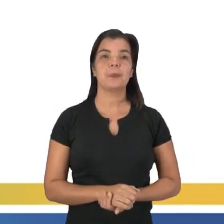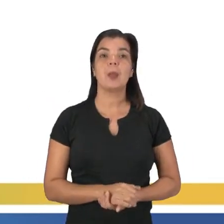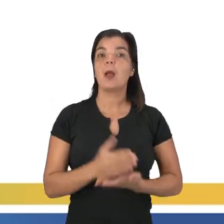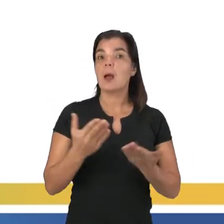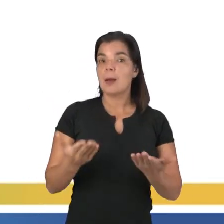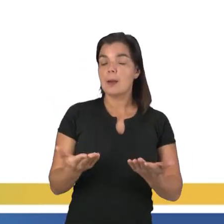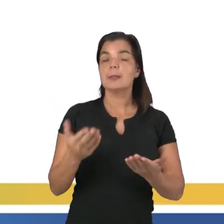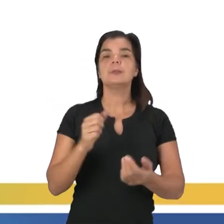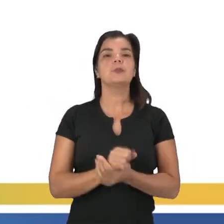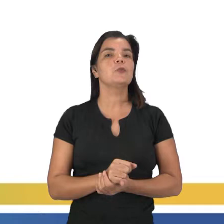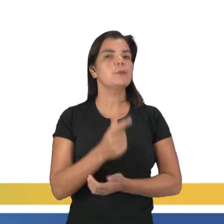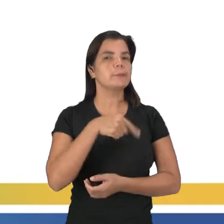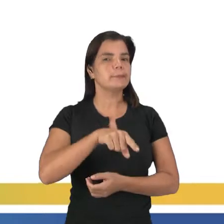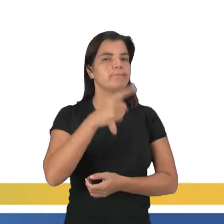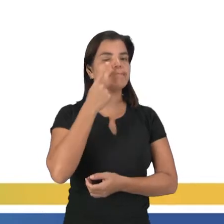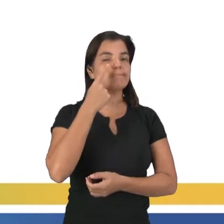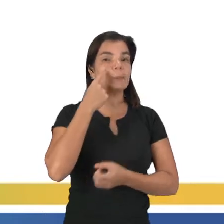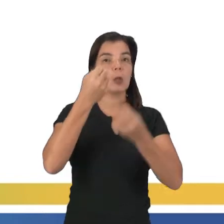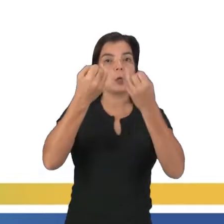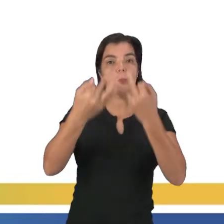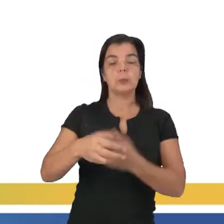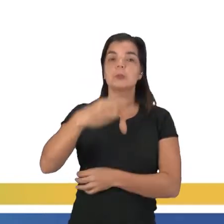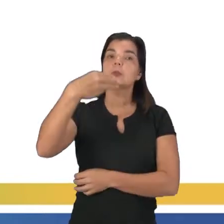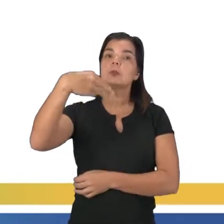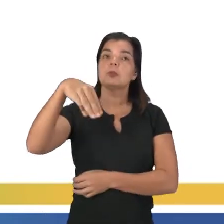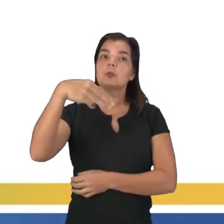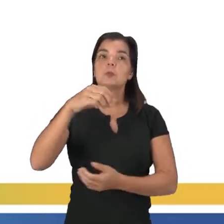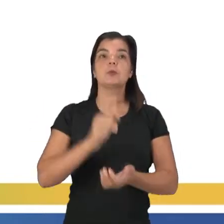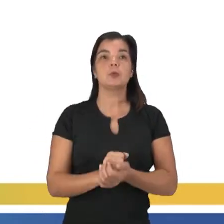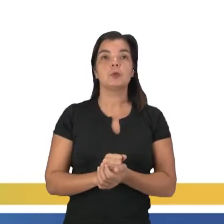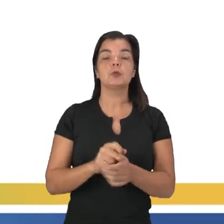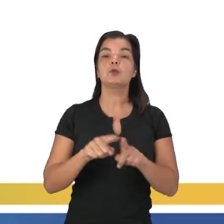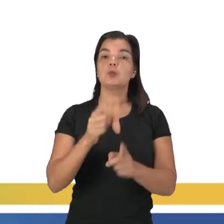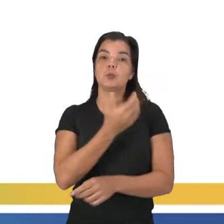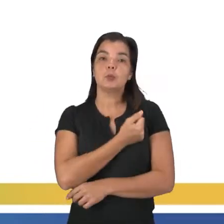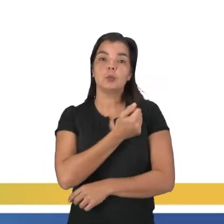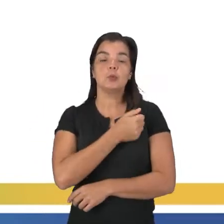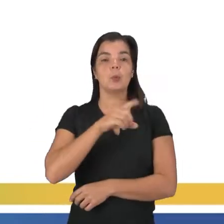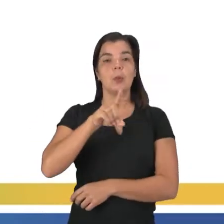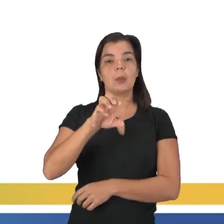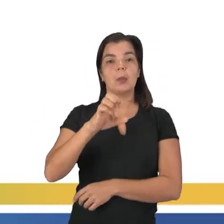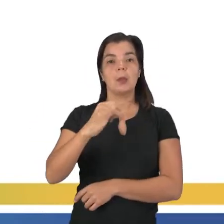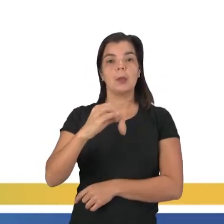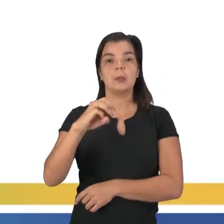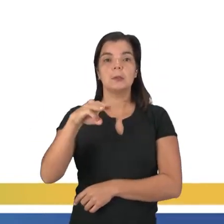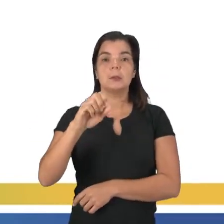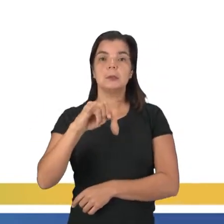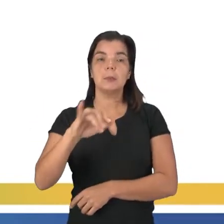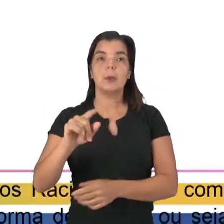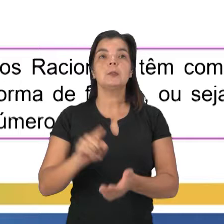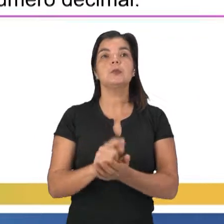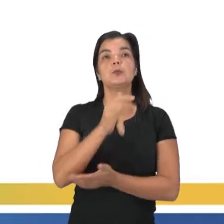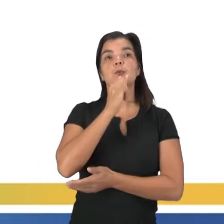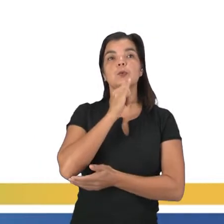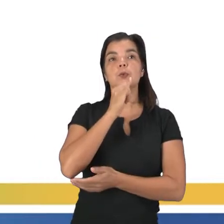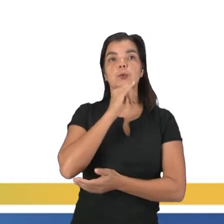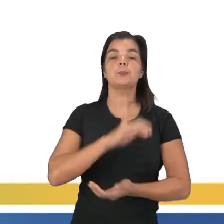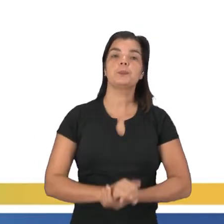Então aqui em diante, vamos ver as definições matemáticas sobre operações com os números decimais, após esses